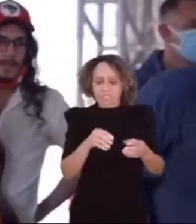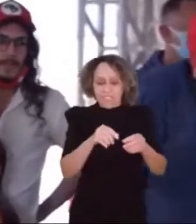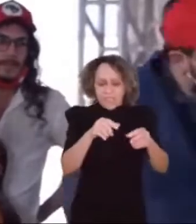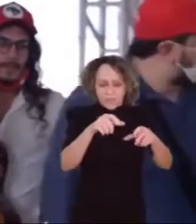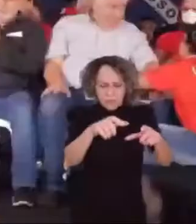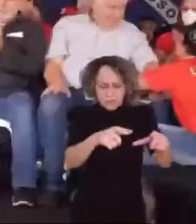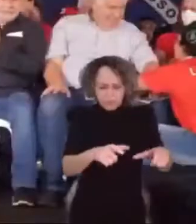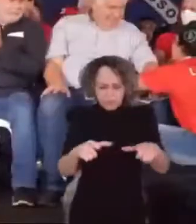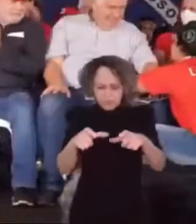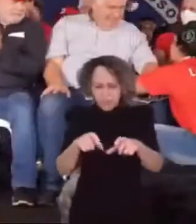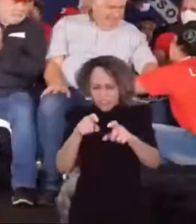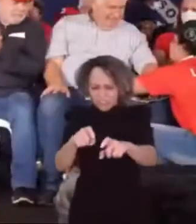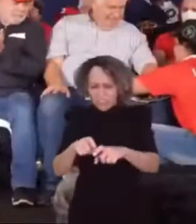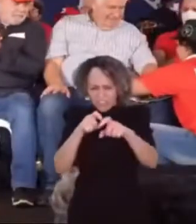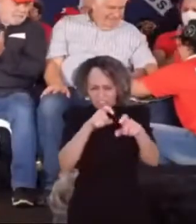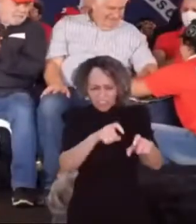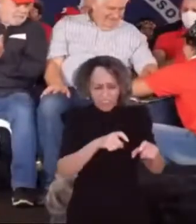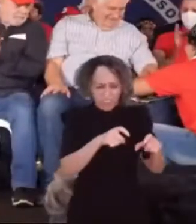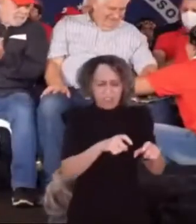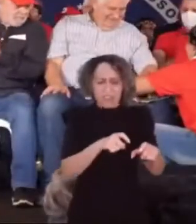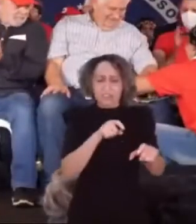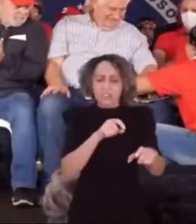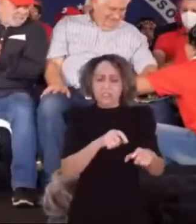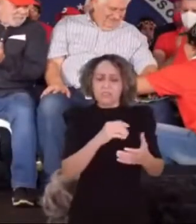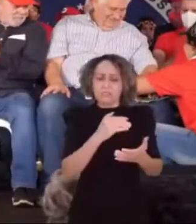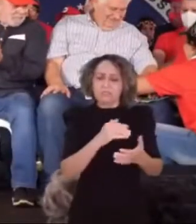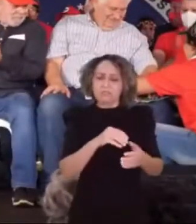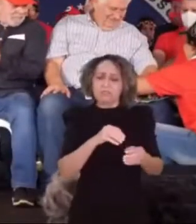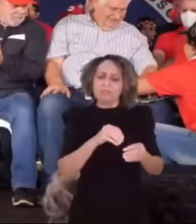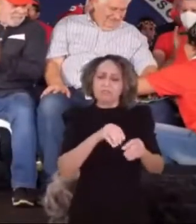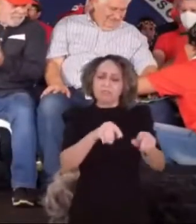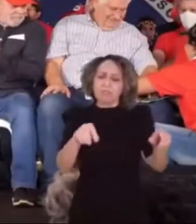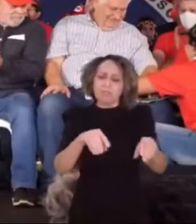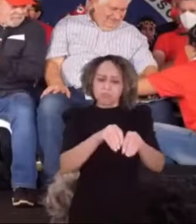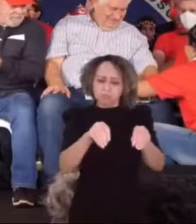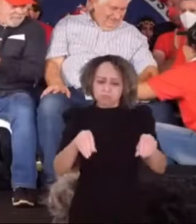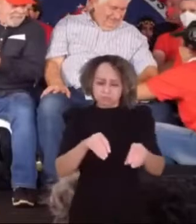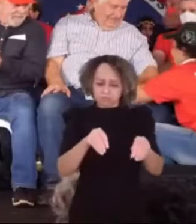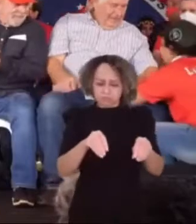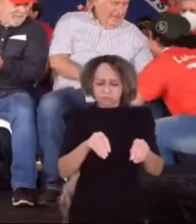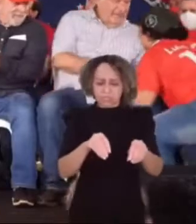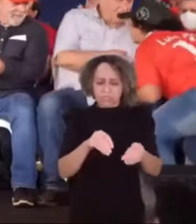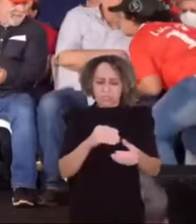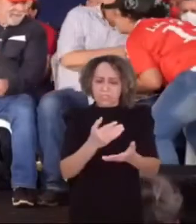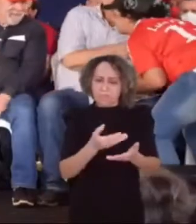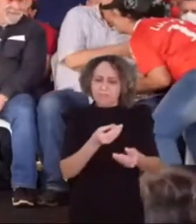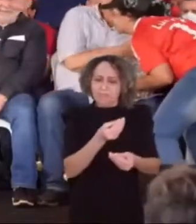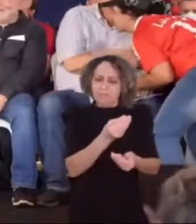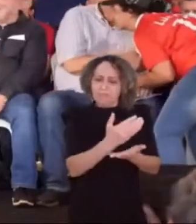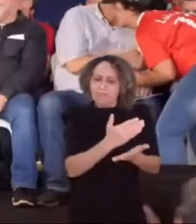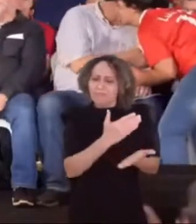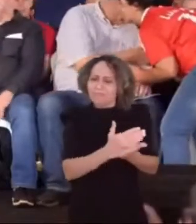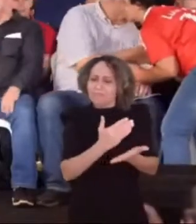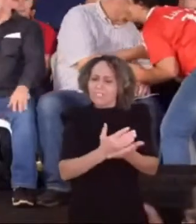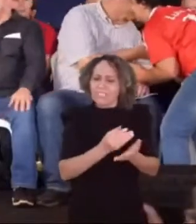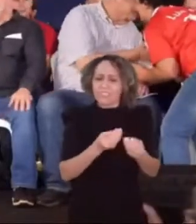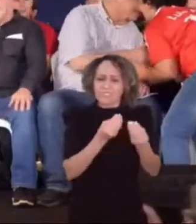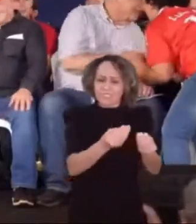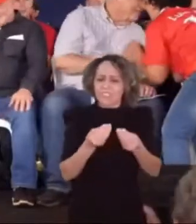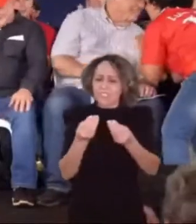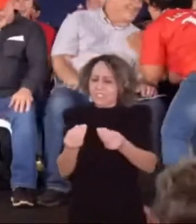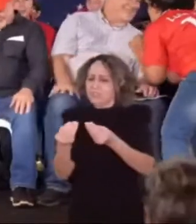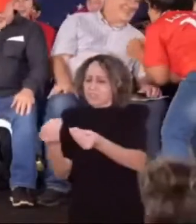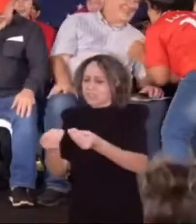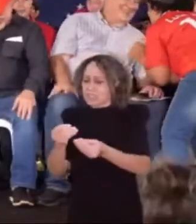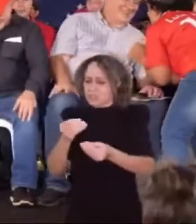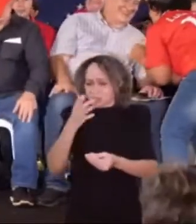Essa é a nossa missão nessa terra. produzir alimentos que são energias para